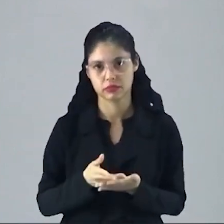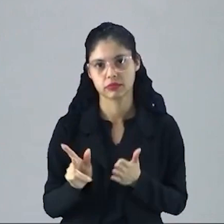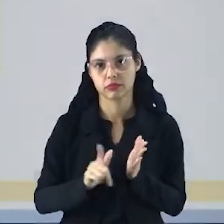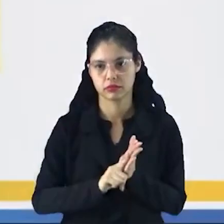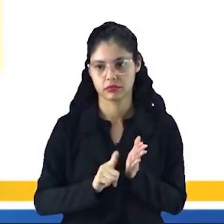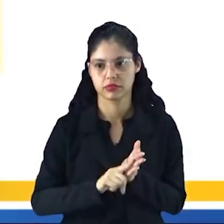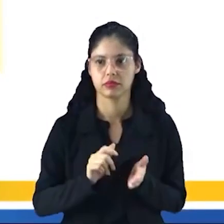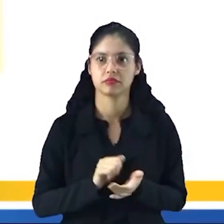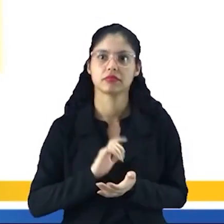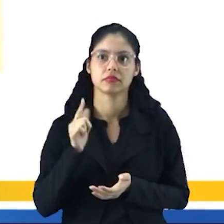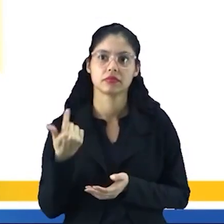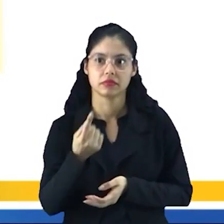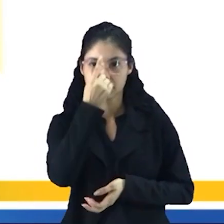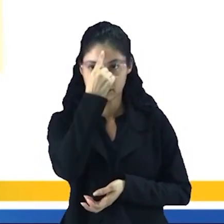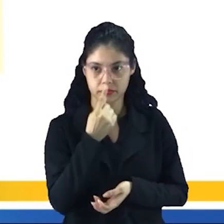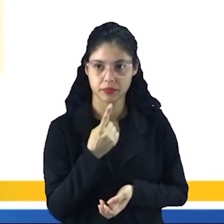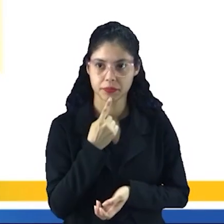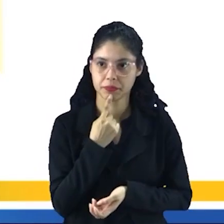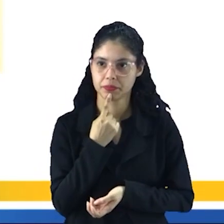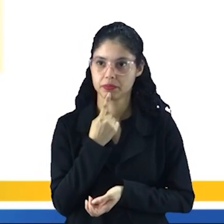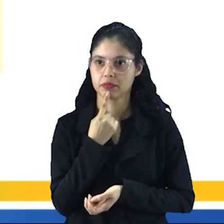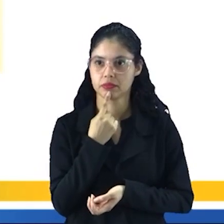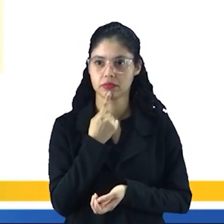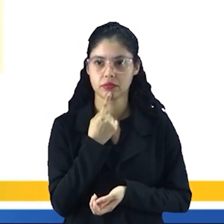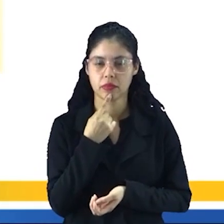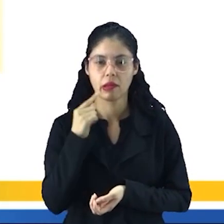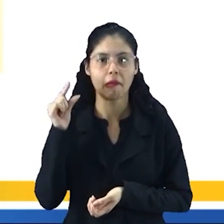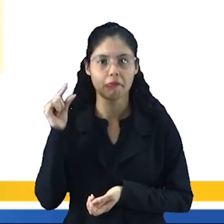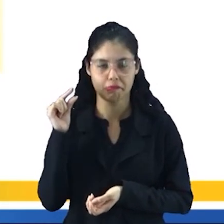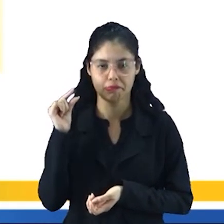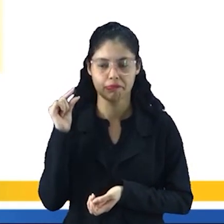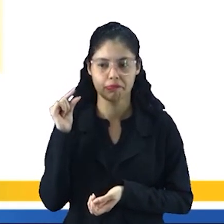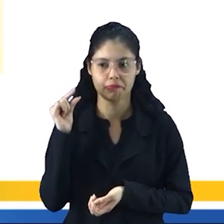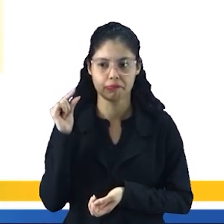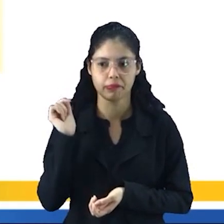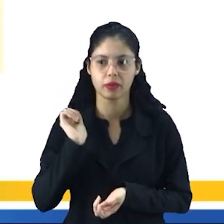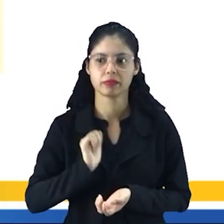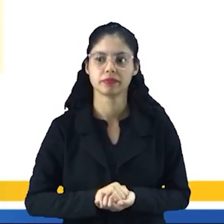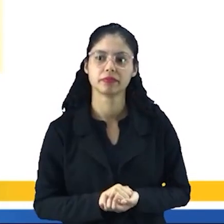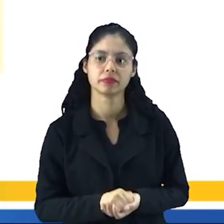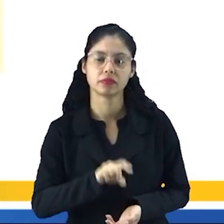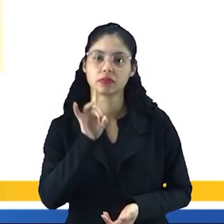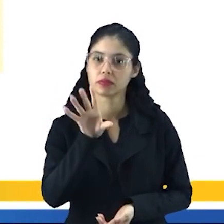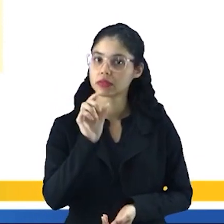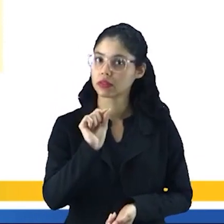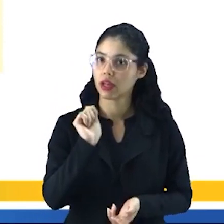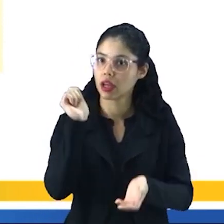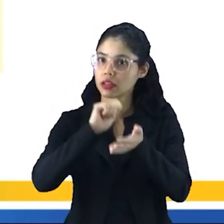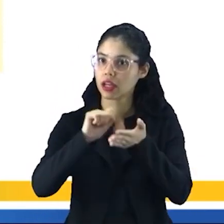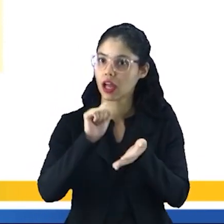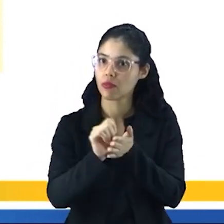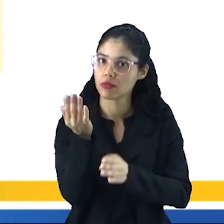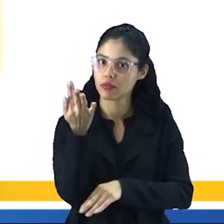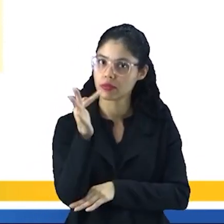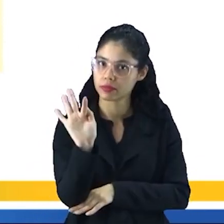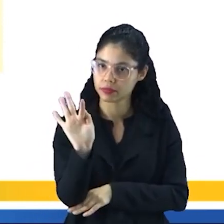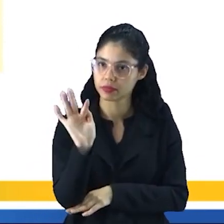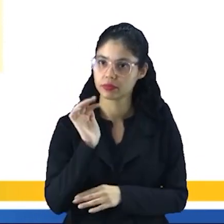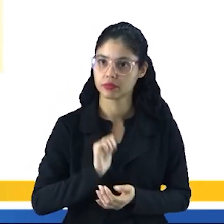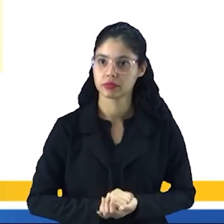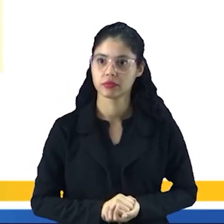seu papel. E a outra cena é um cachimbo, você olha para a imagem, é um cachimbo, só que ele escreve em francês,